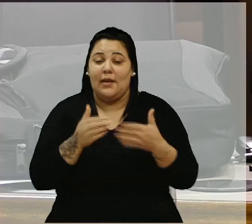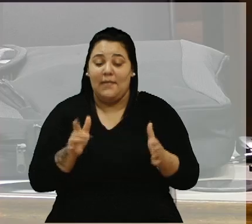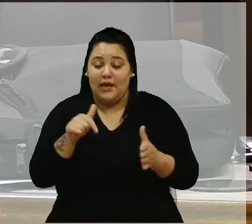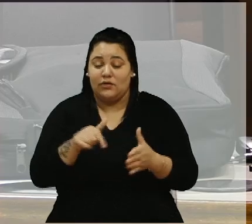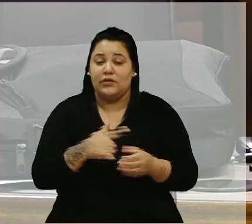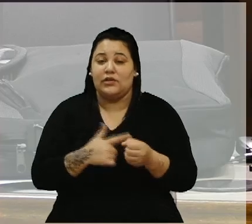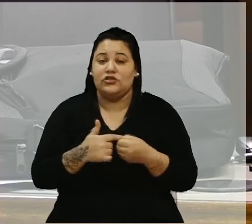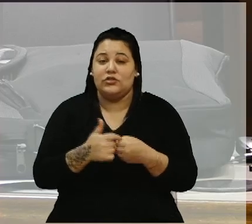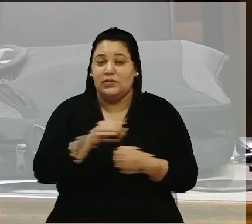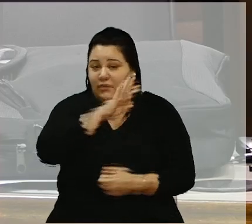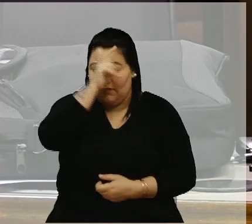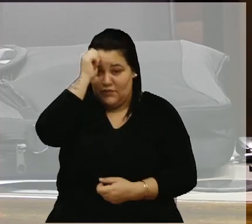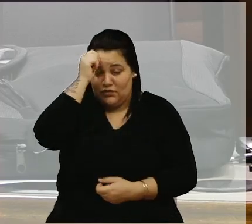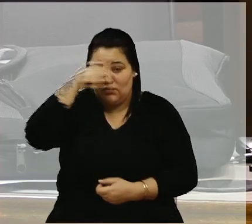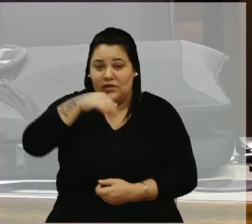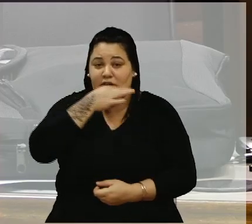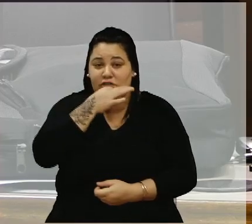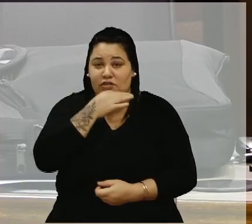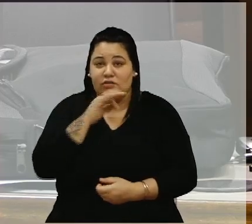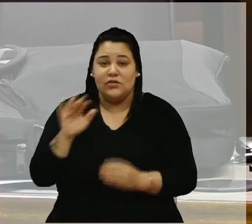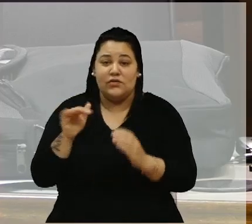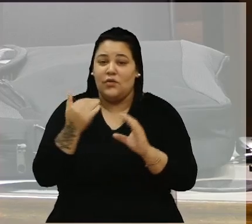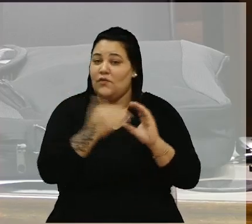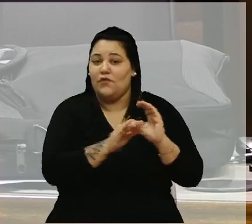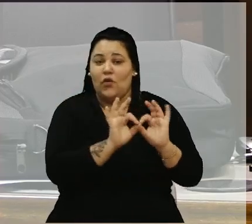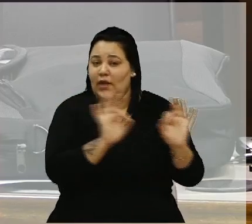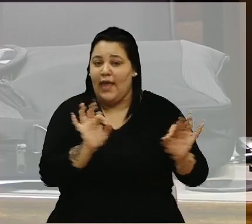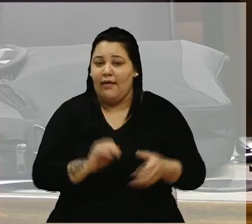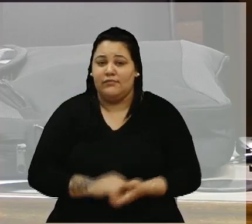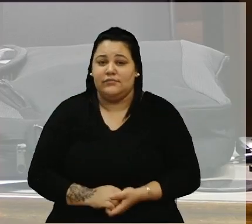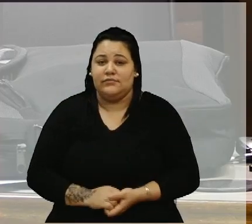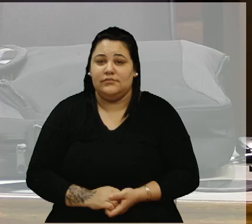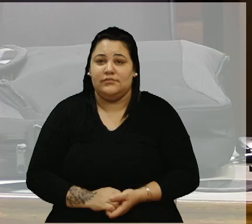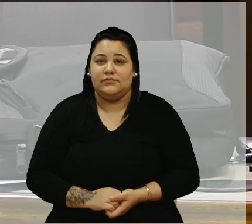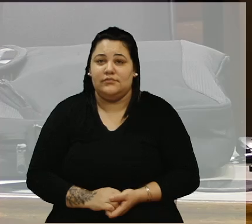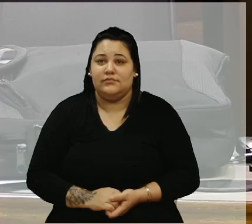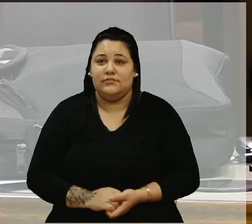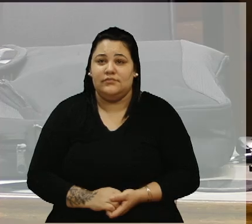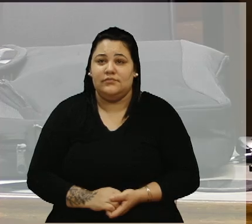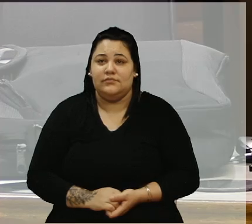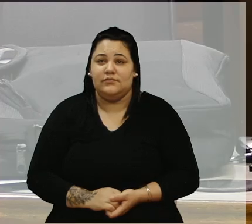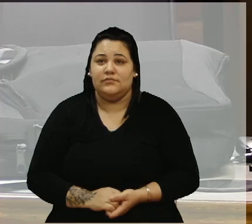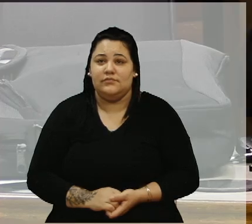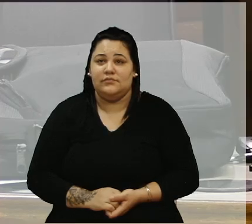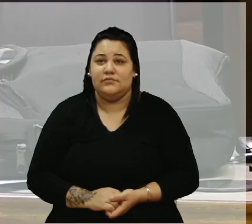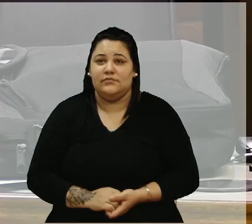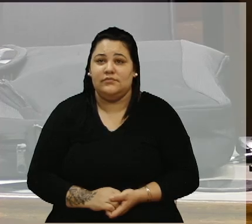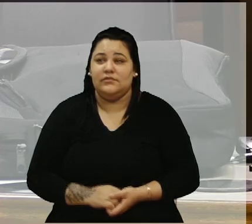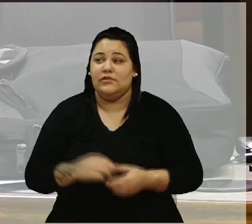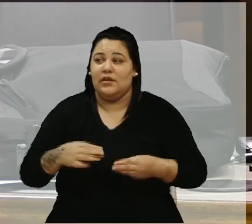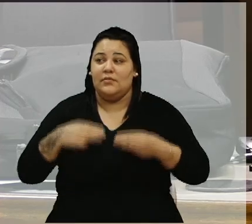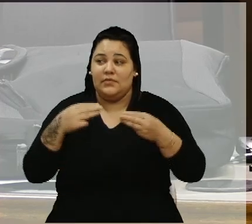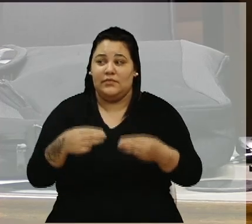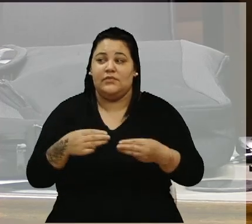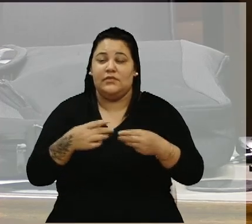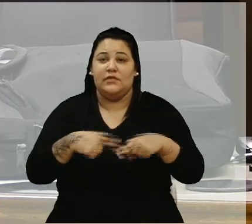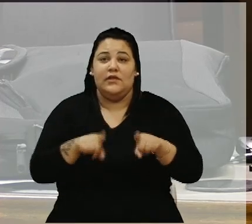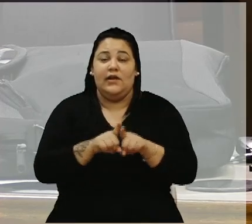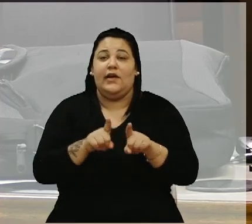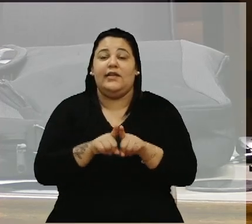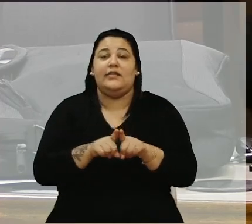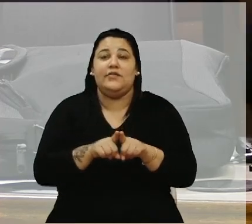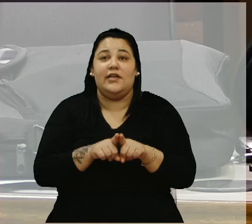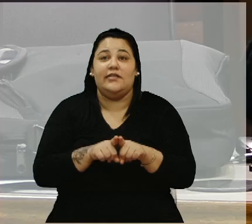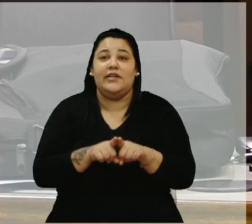a prefeitura de Caxias do Sul também não mandou ninguém. Então é o seguinte, olha, a ministra vem para discutir a abertura de